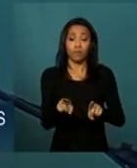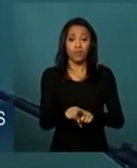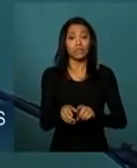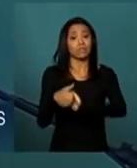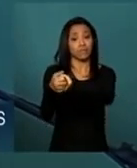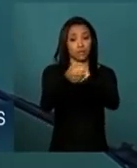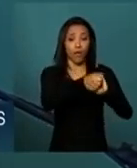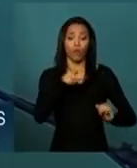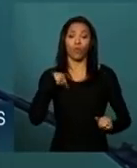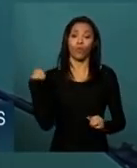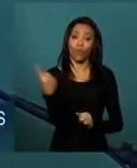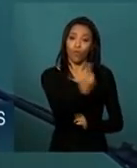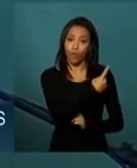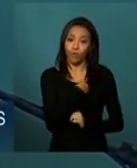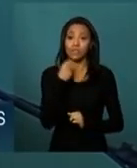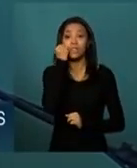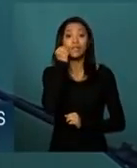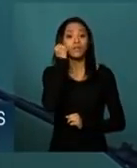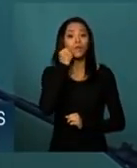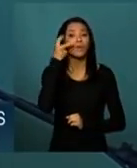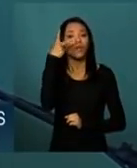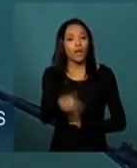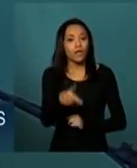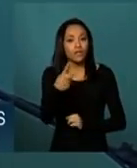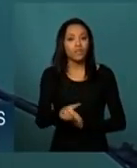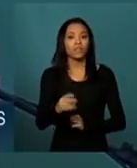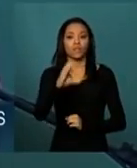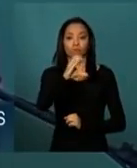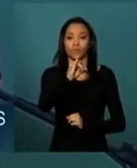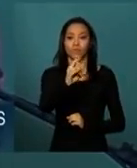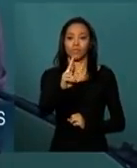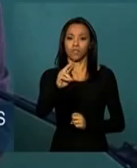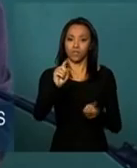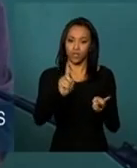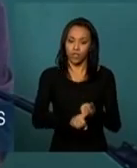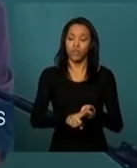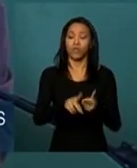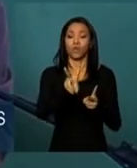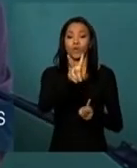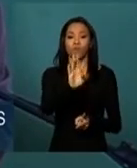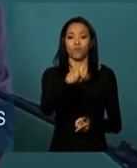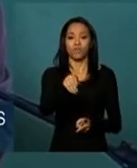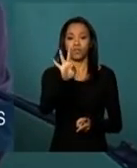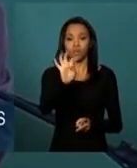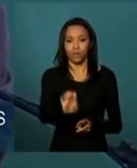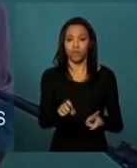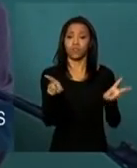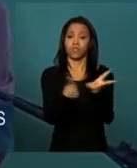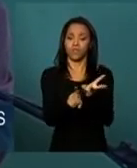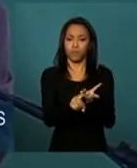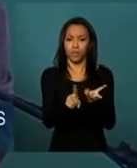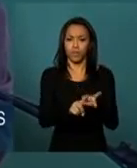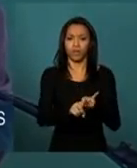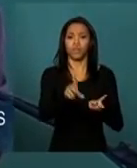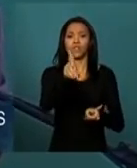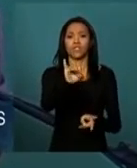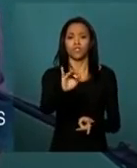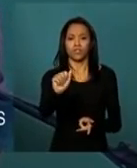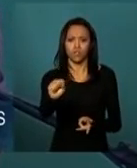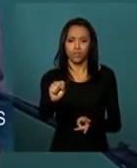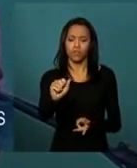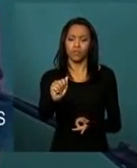senadores aqui do Estado do Piauí, senador Ciro Nogueira, senador João Vicente Claudino, senador Wellington